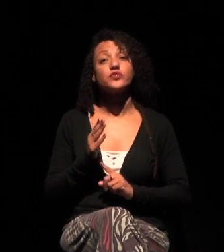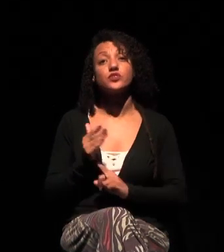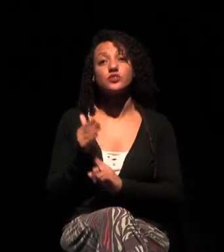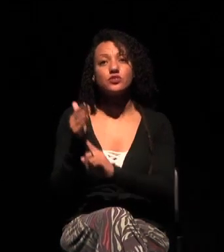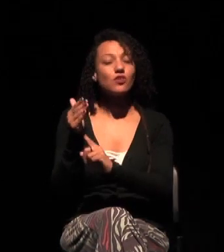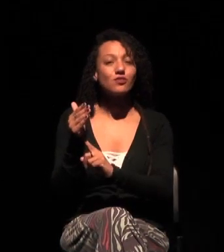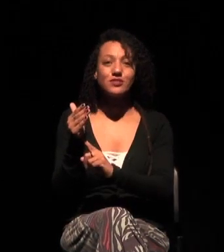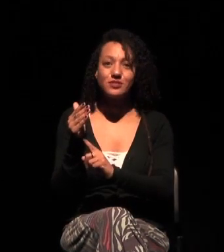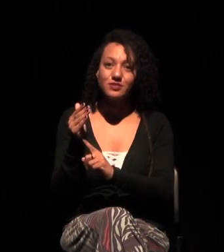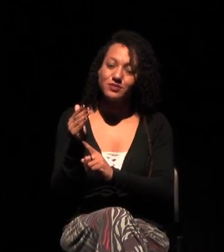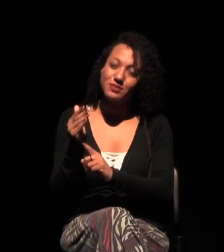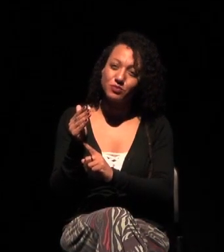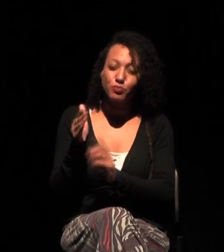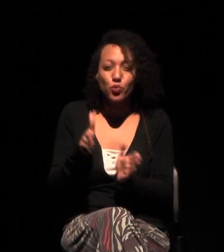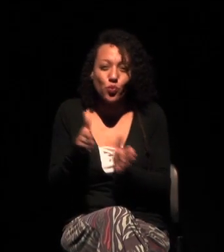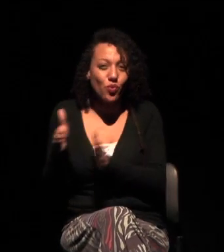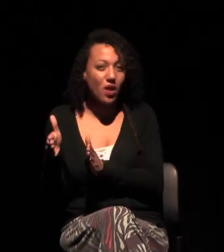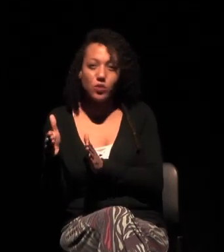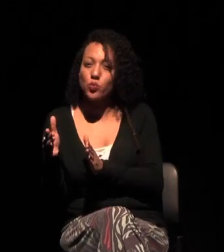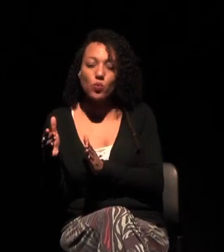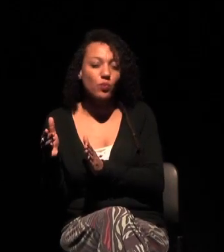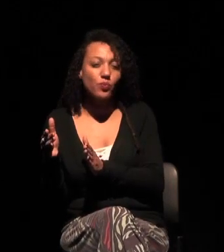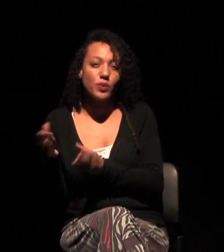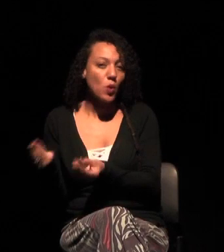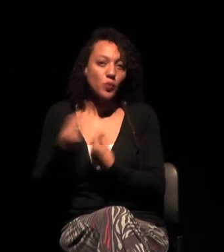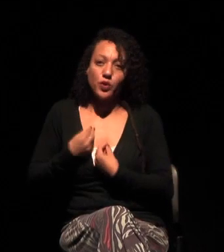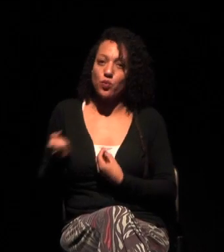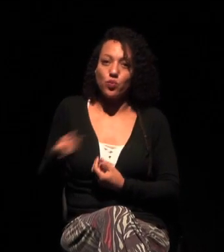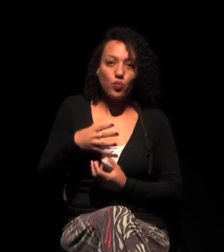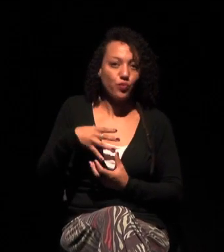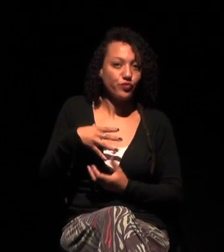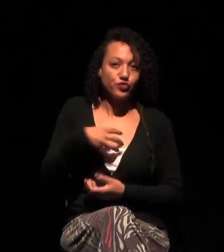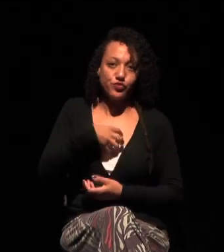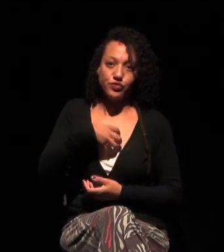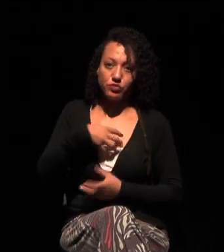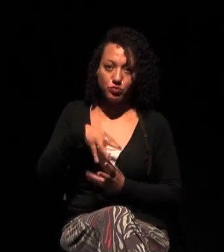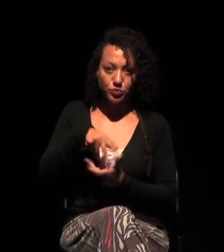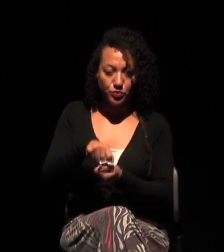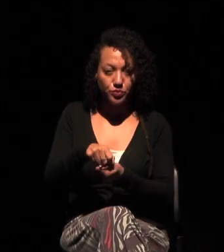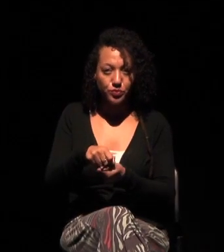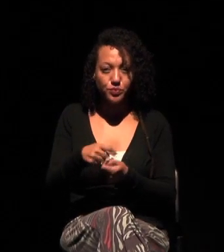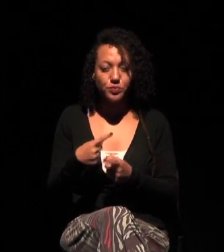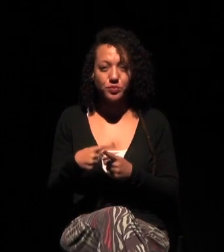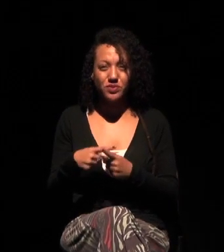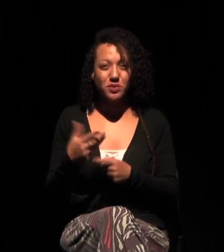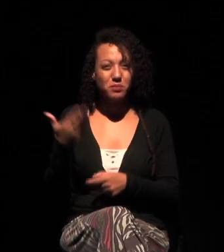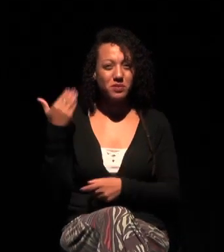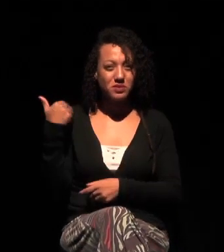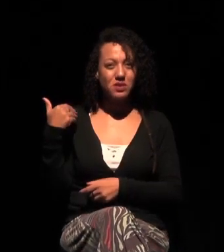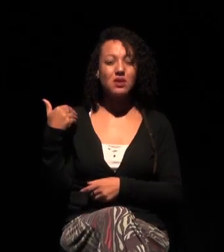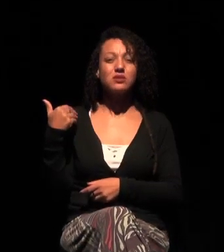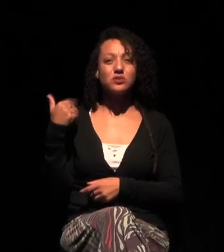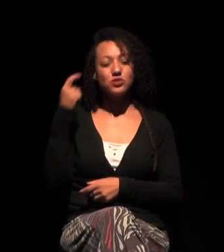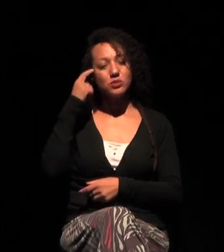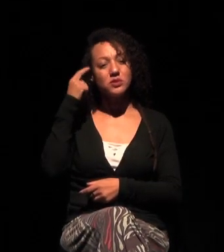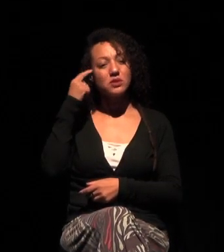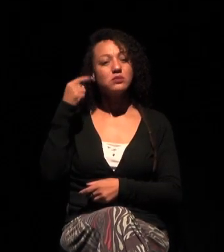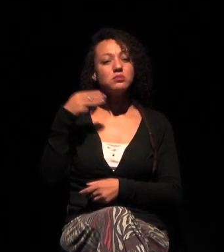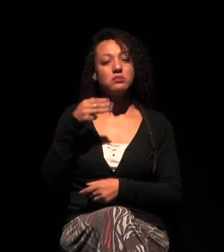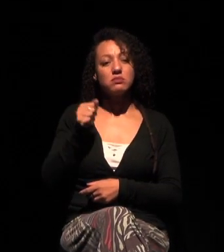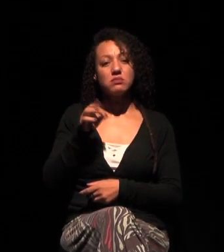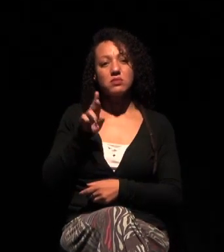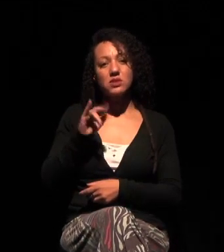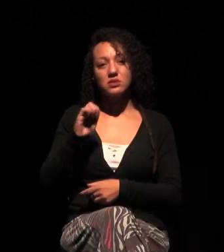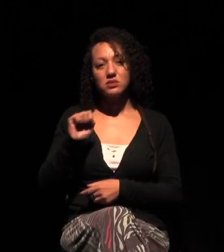nos trouxe é o novo mundo é o ônibus teremos livres daquelas coisas mais materiais mas todos